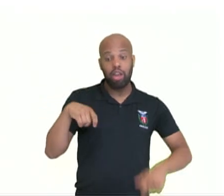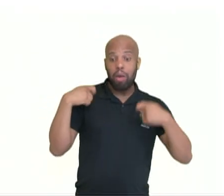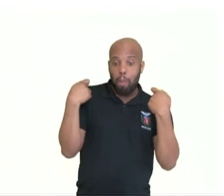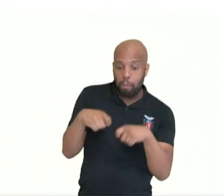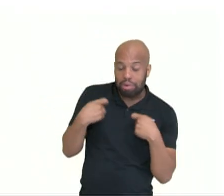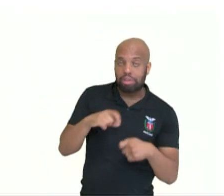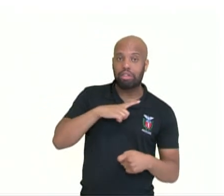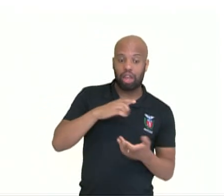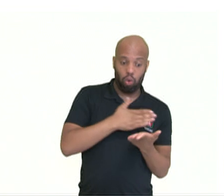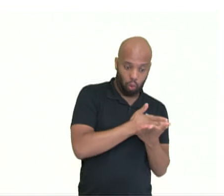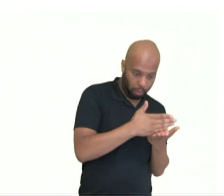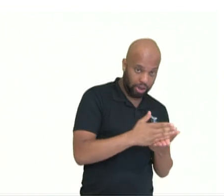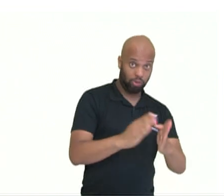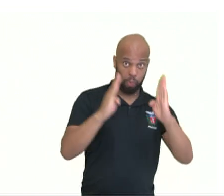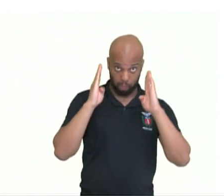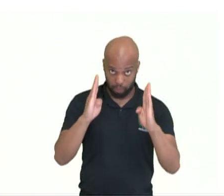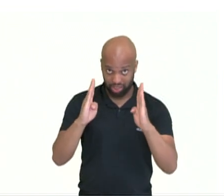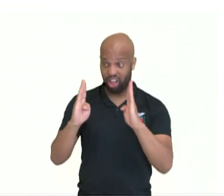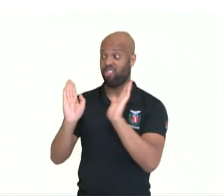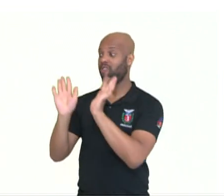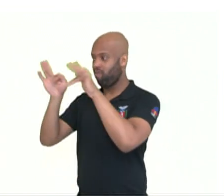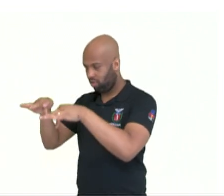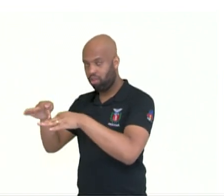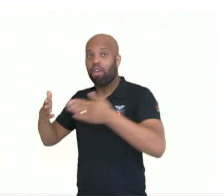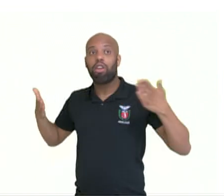Narrador em terceira pessoa, para você identificar.